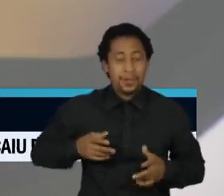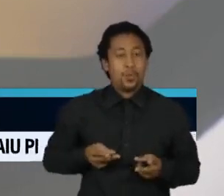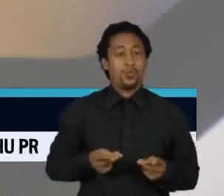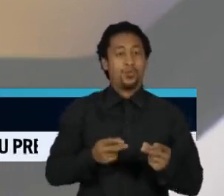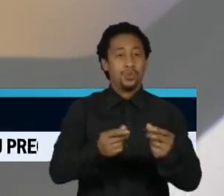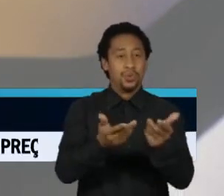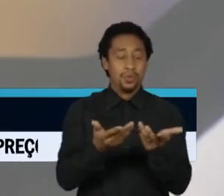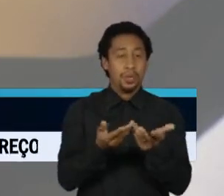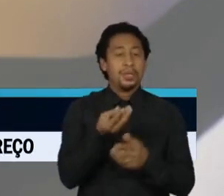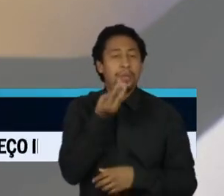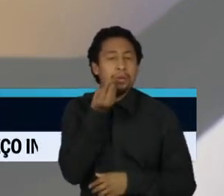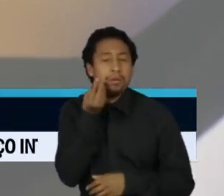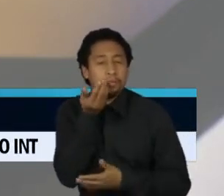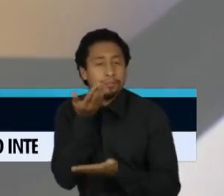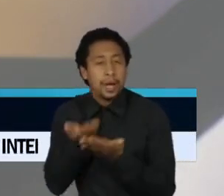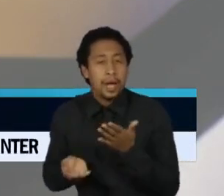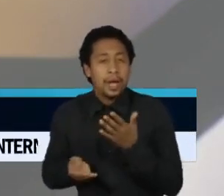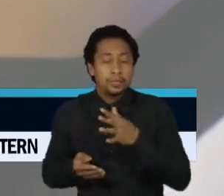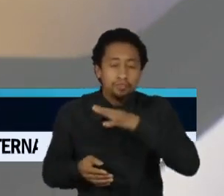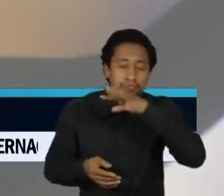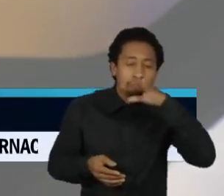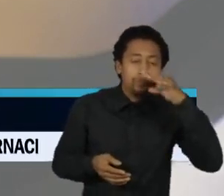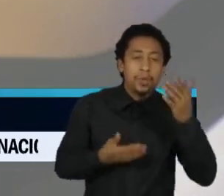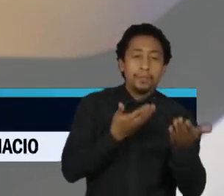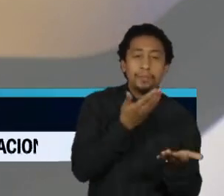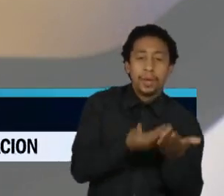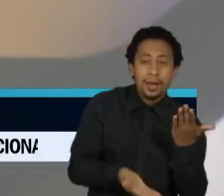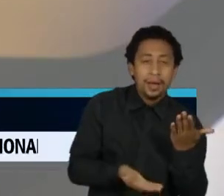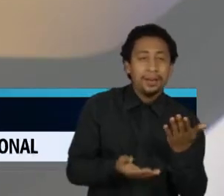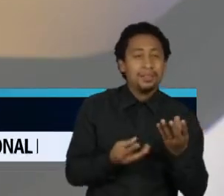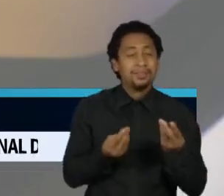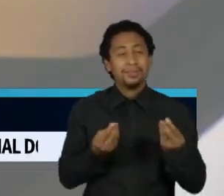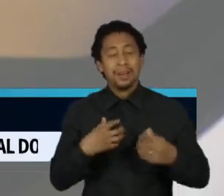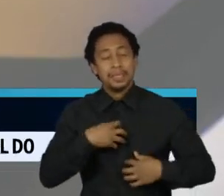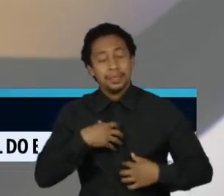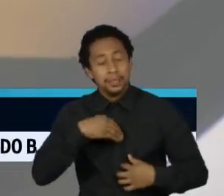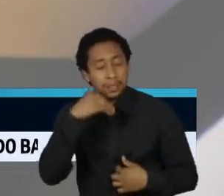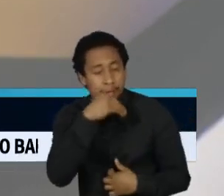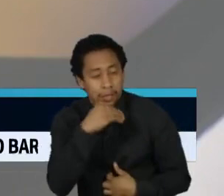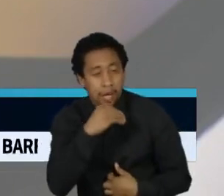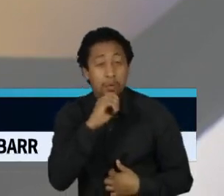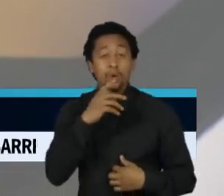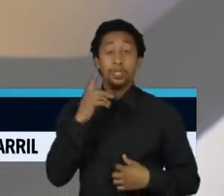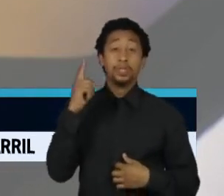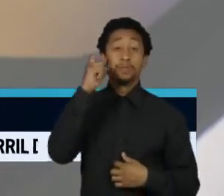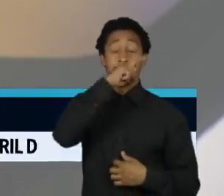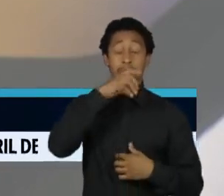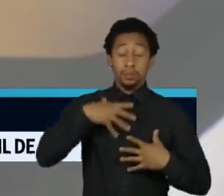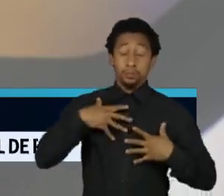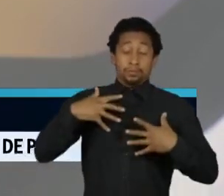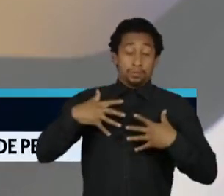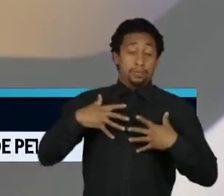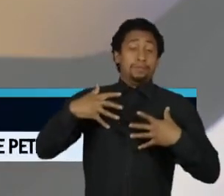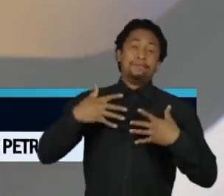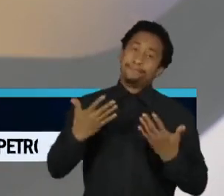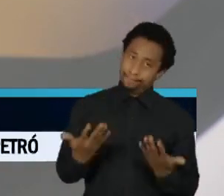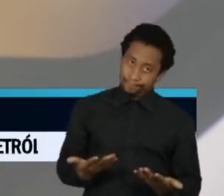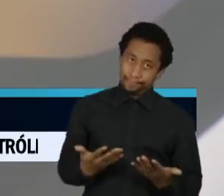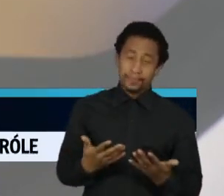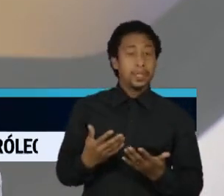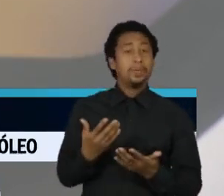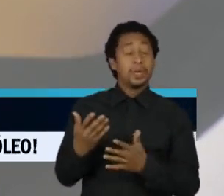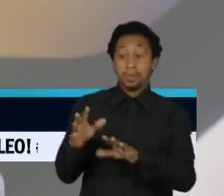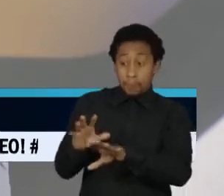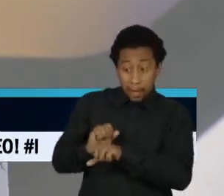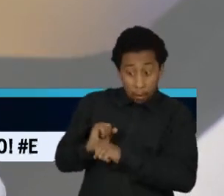uma coisa muito debilitante. Então, para não ter Covid crônico, é não ter Covid. Uhum. E para não ter